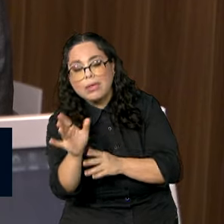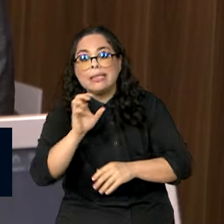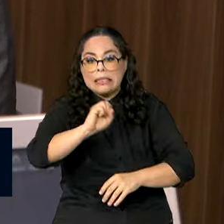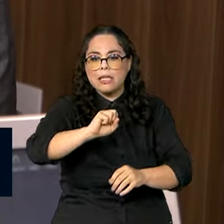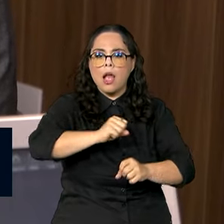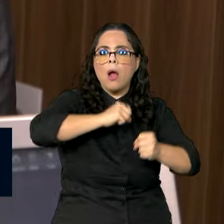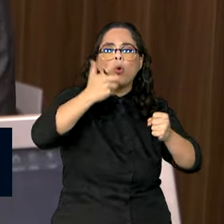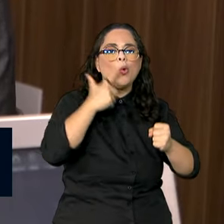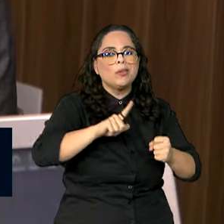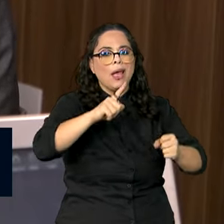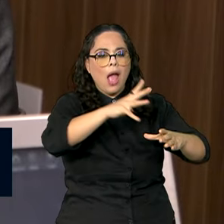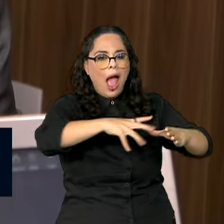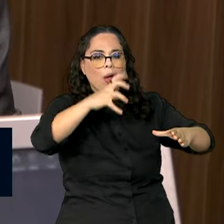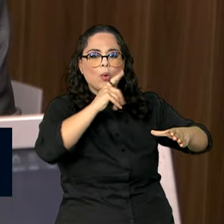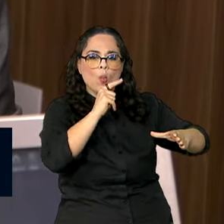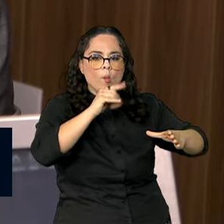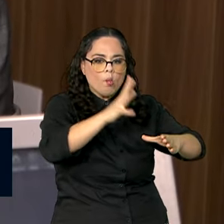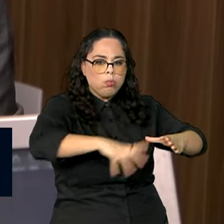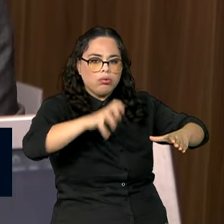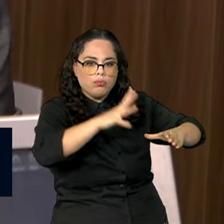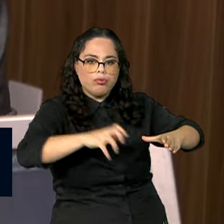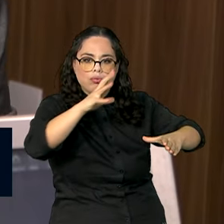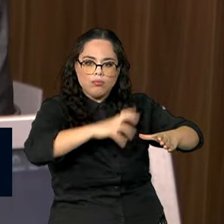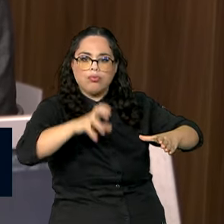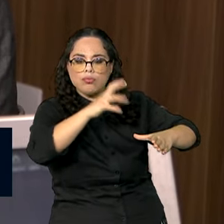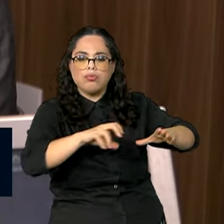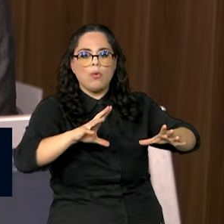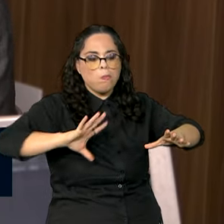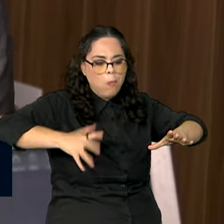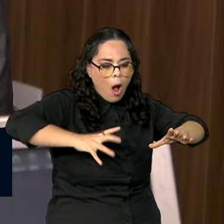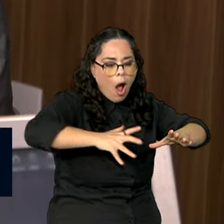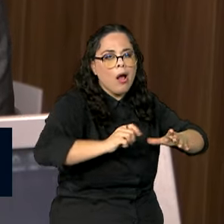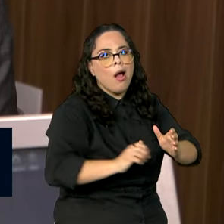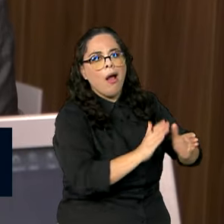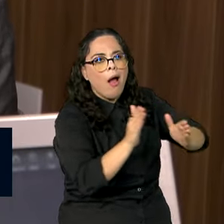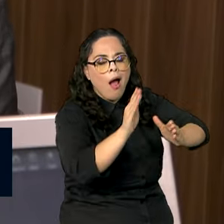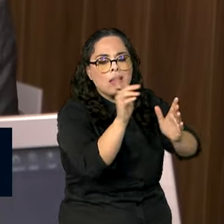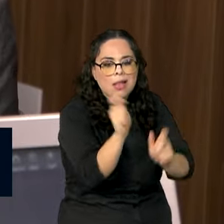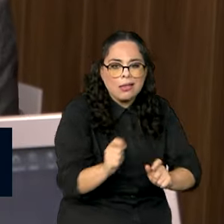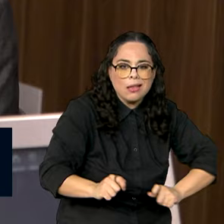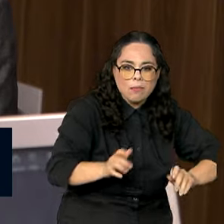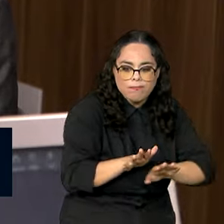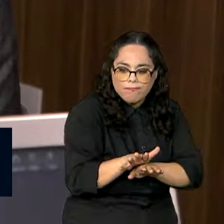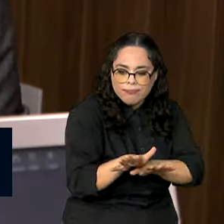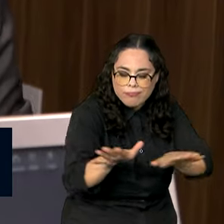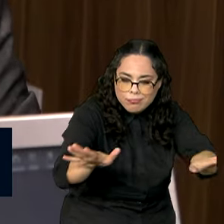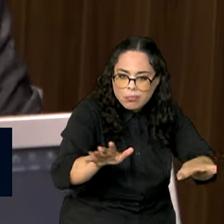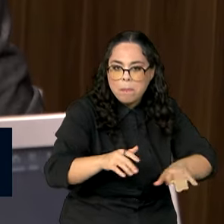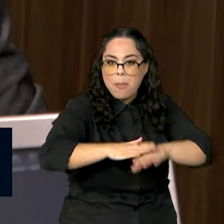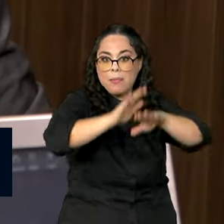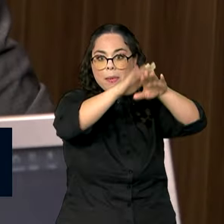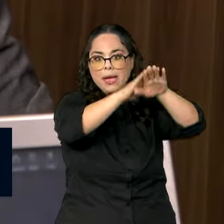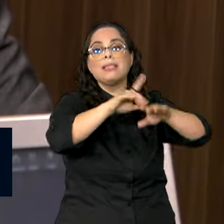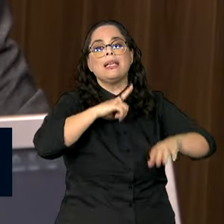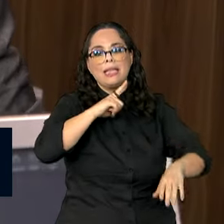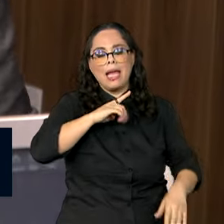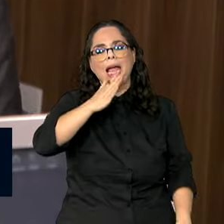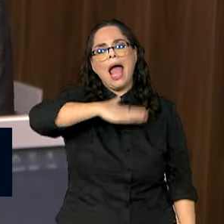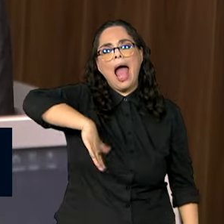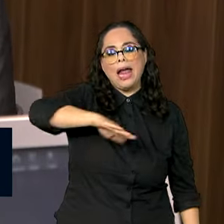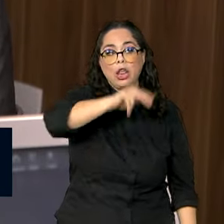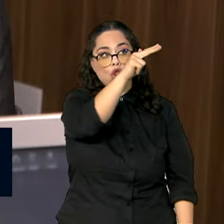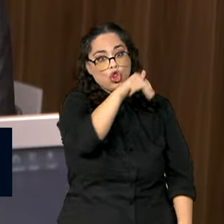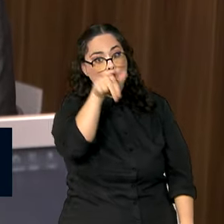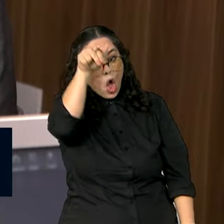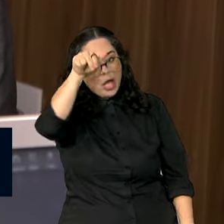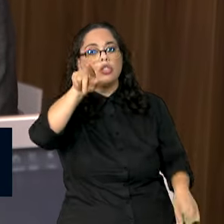é pensando justamente que agora a gente vai ter, além do que já tem hoje do Eixo Norte, a gente vai ter também o Cinturão das Águas para a